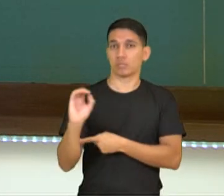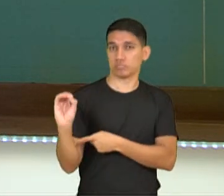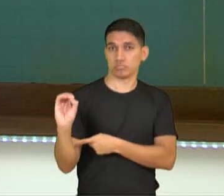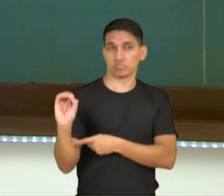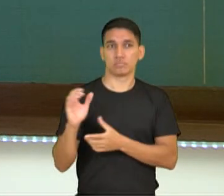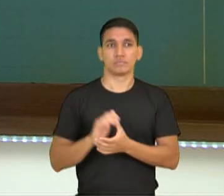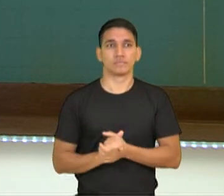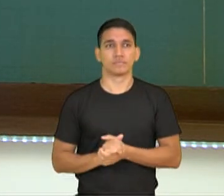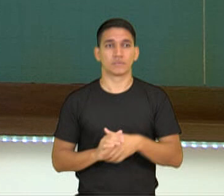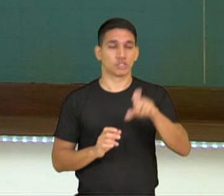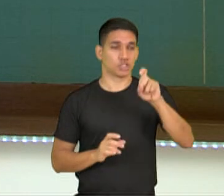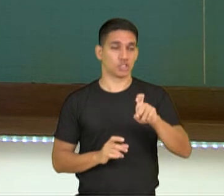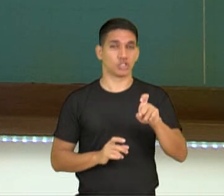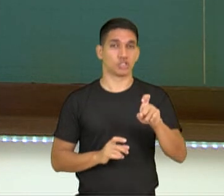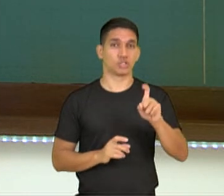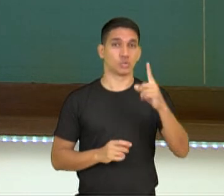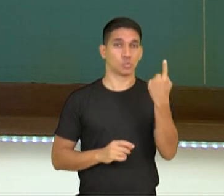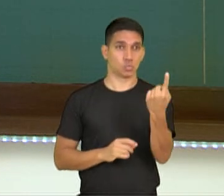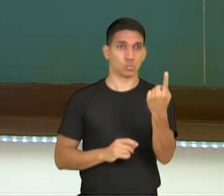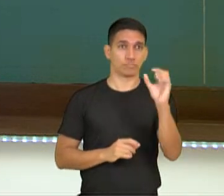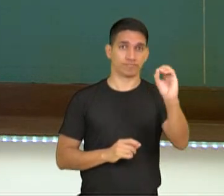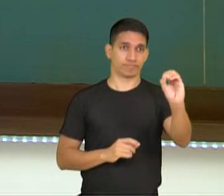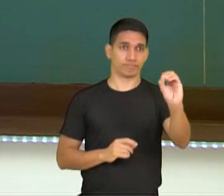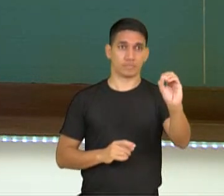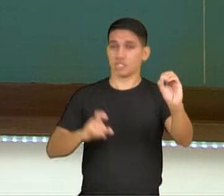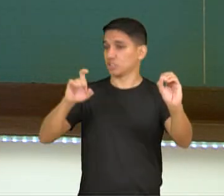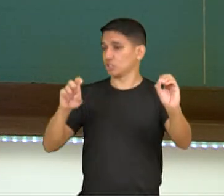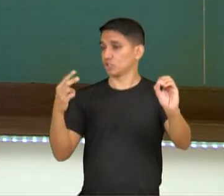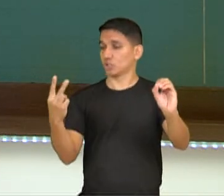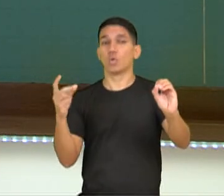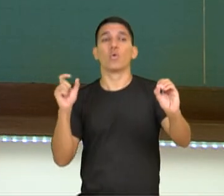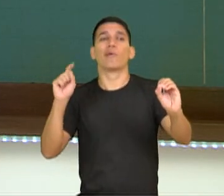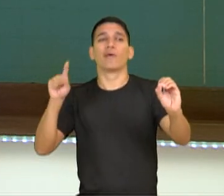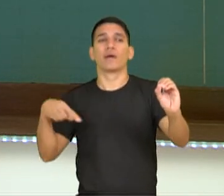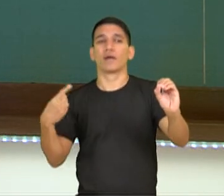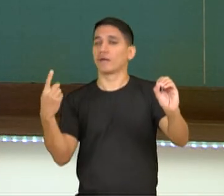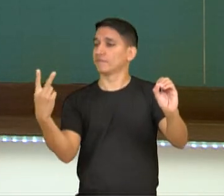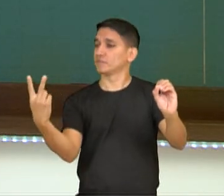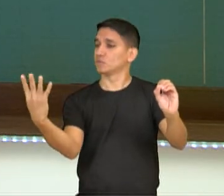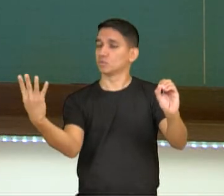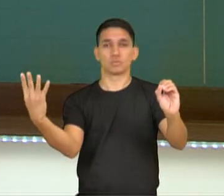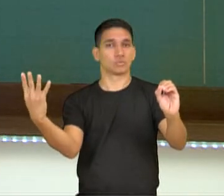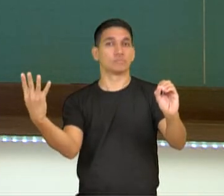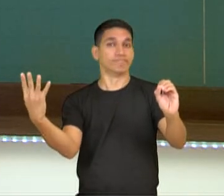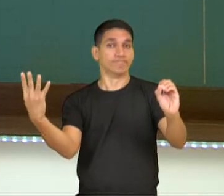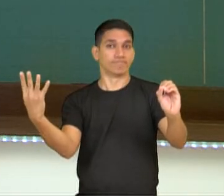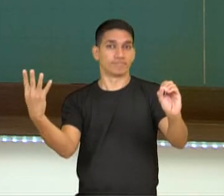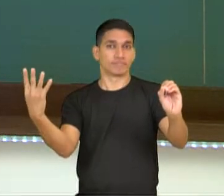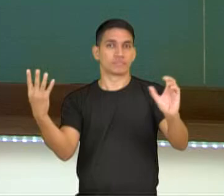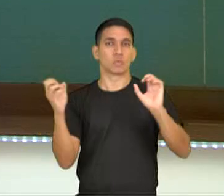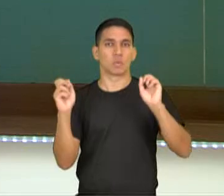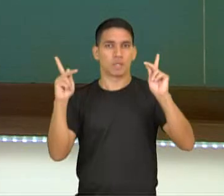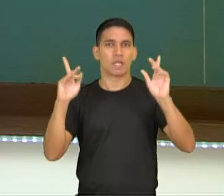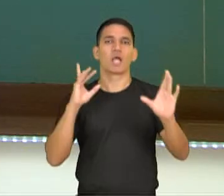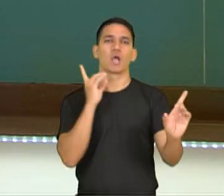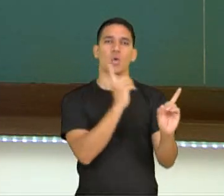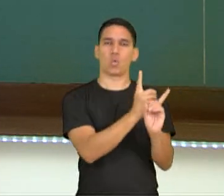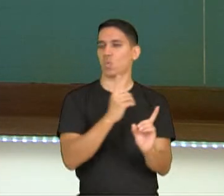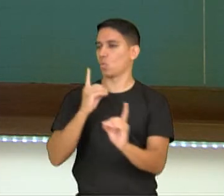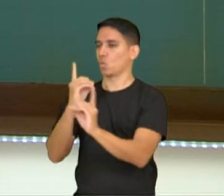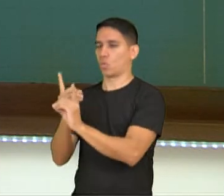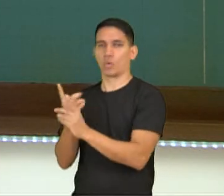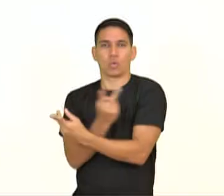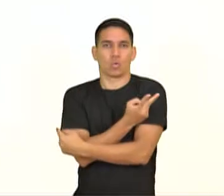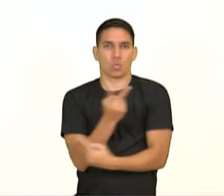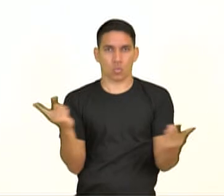E nós temos para x duas linhas, menos 48 divididos por menos 2, que é igual a 24, tá bom? Então, nós encontramos esses